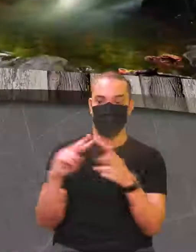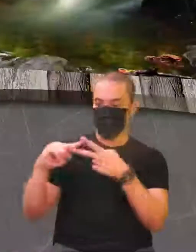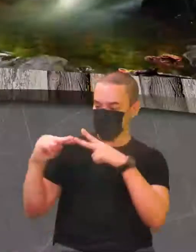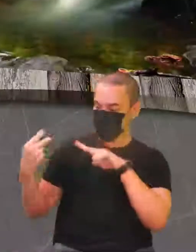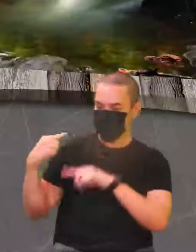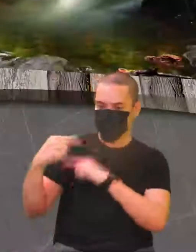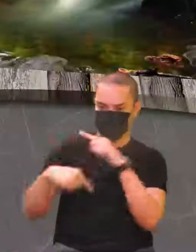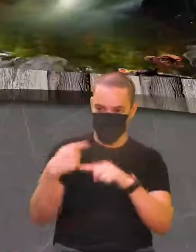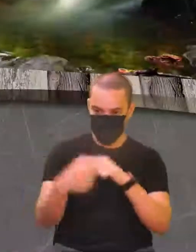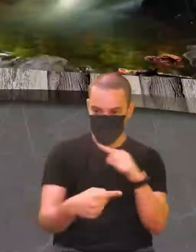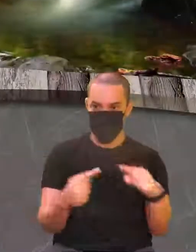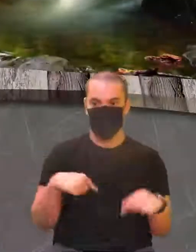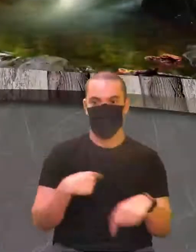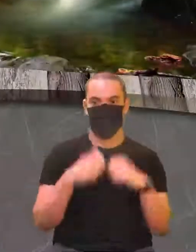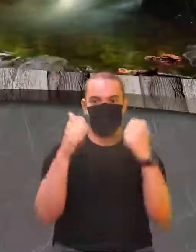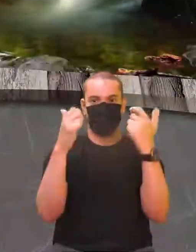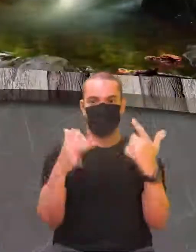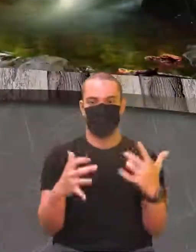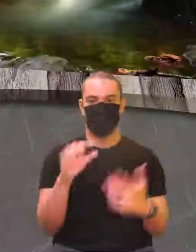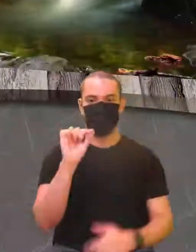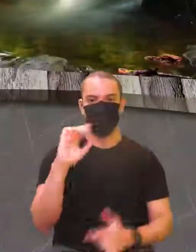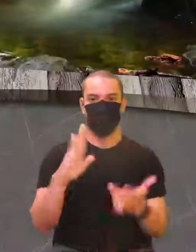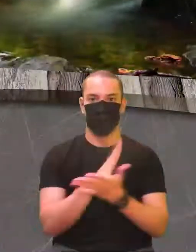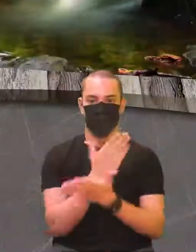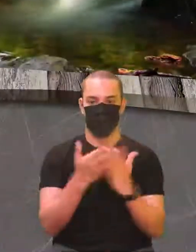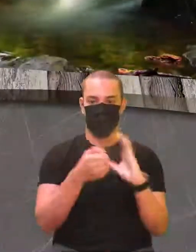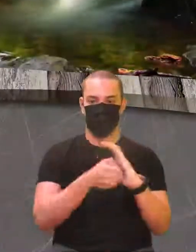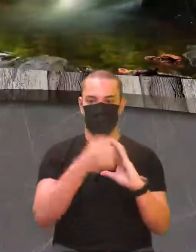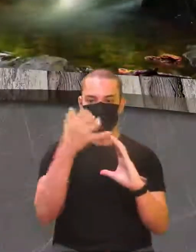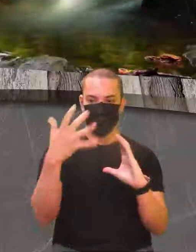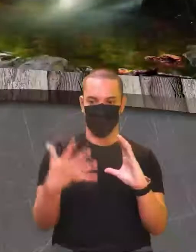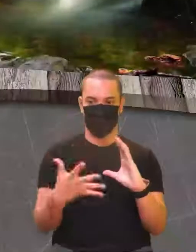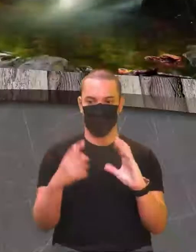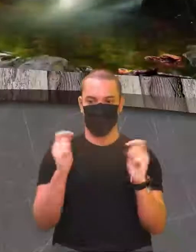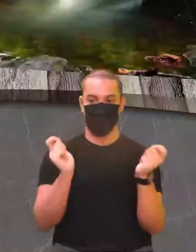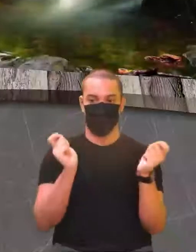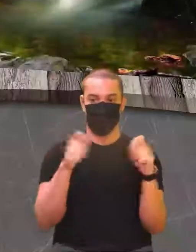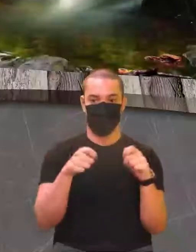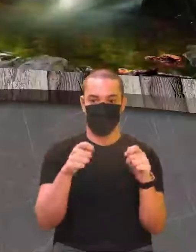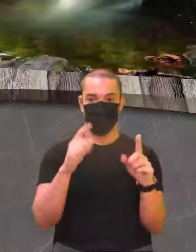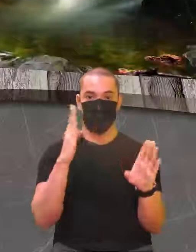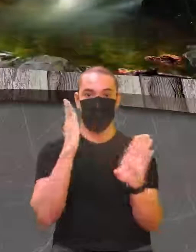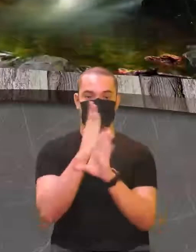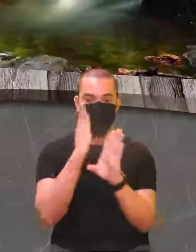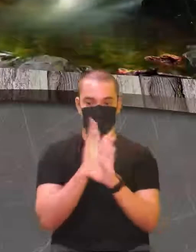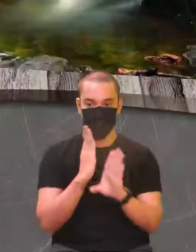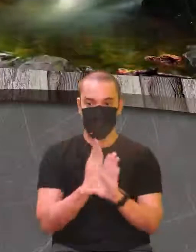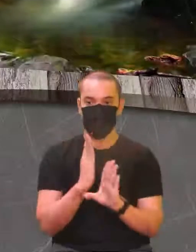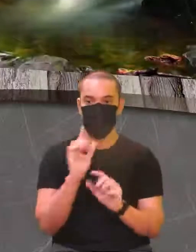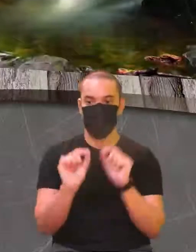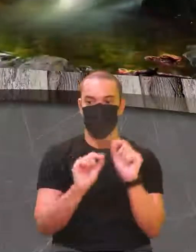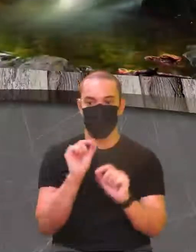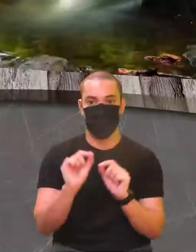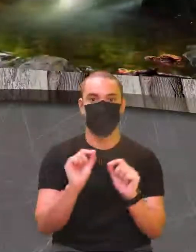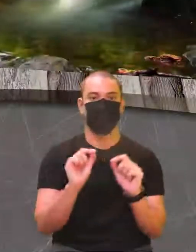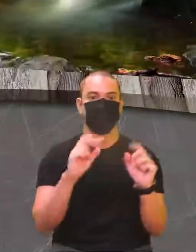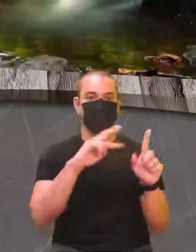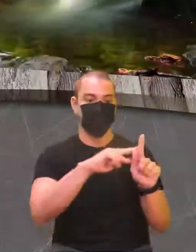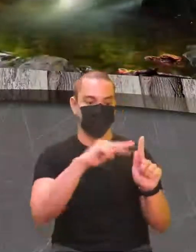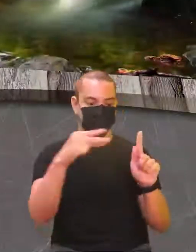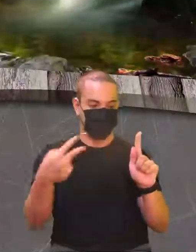Então a gente vai falar sobre algumas características que identificam aí, né, tanto genotipicamente